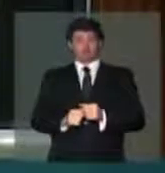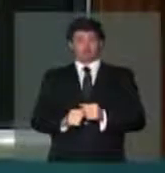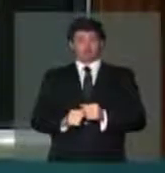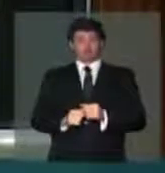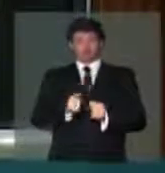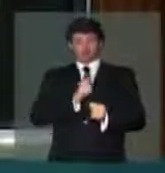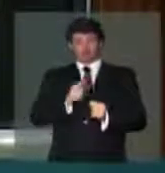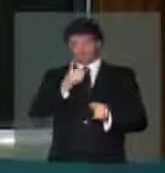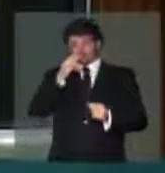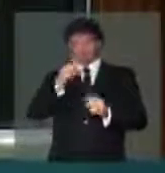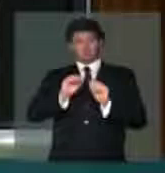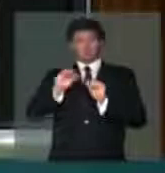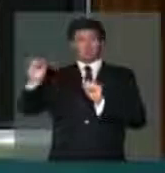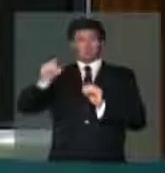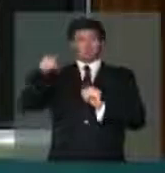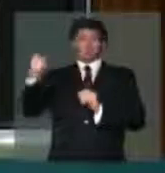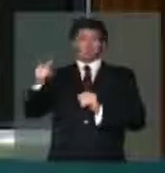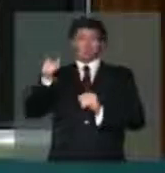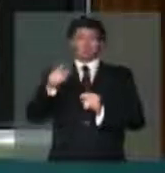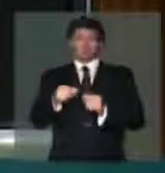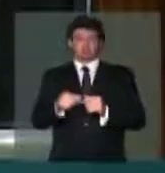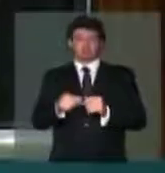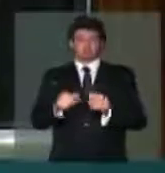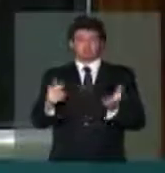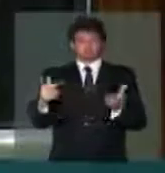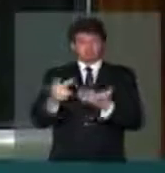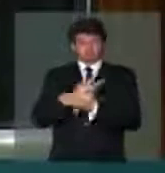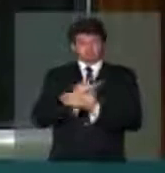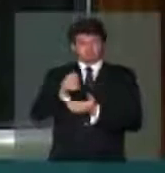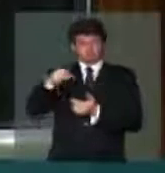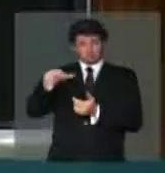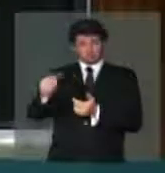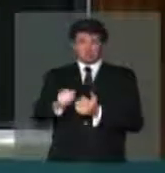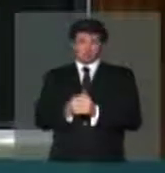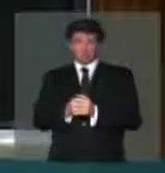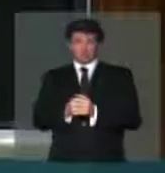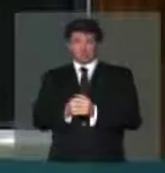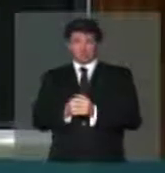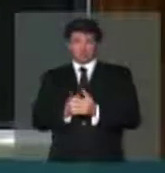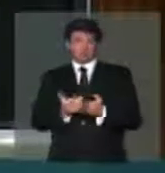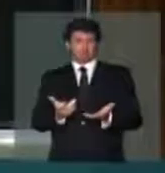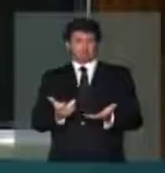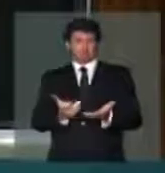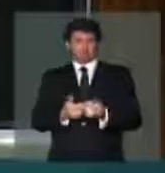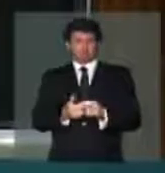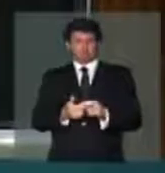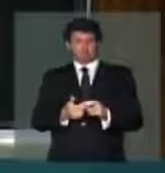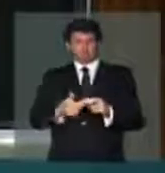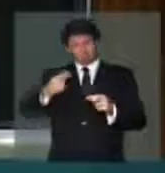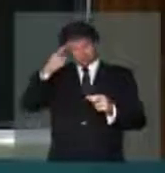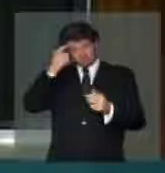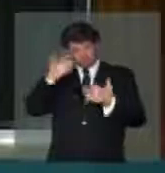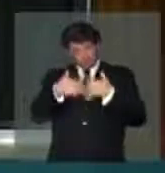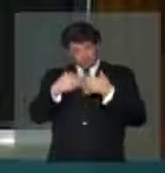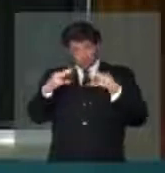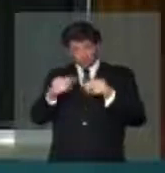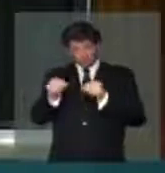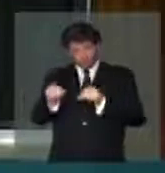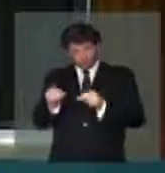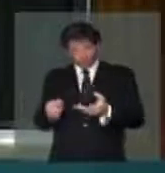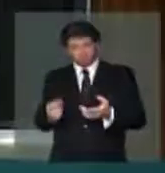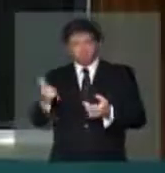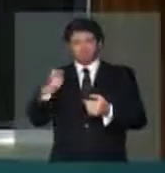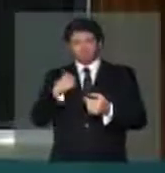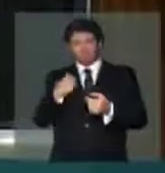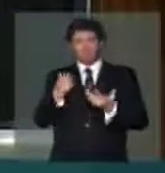ou nunca. Isso nunca acontece. Antes de refletir sobre tudo isso,